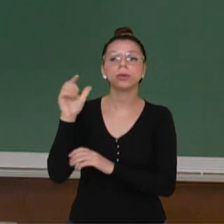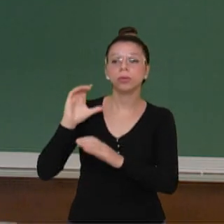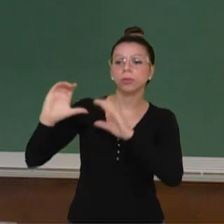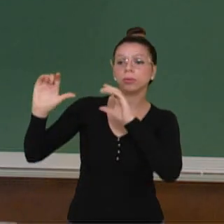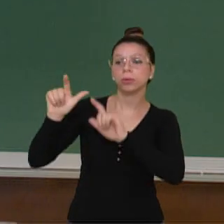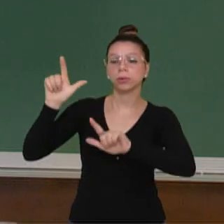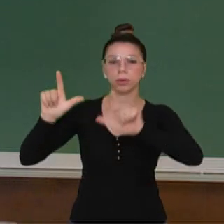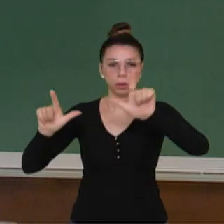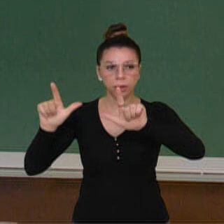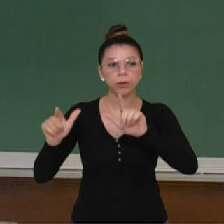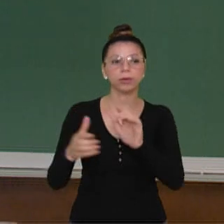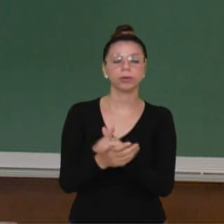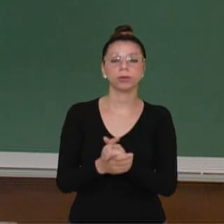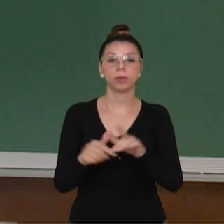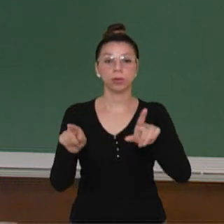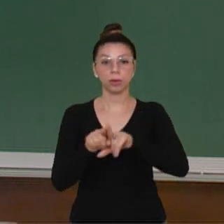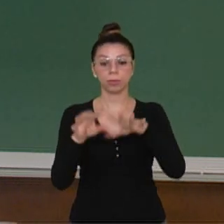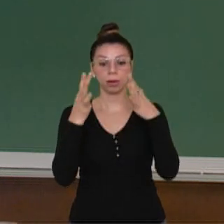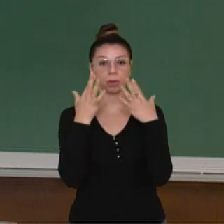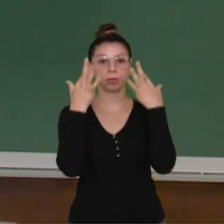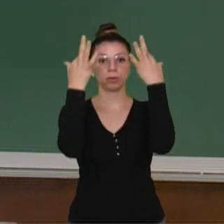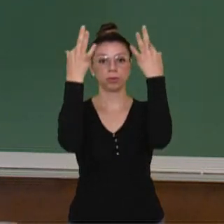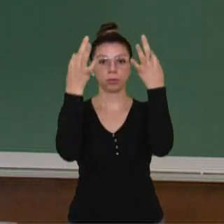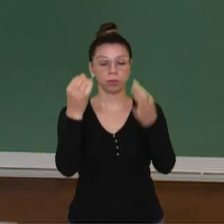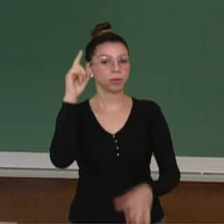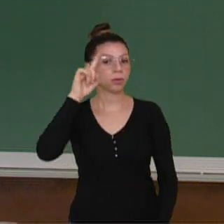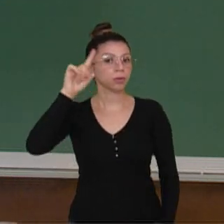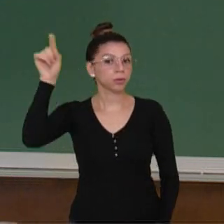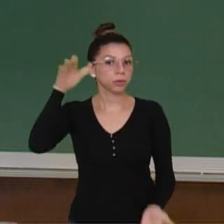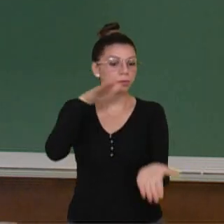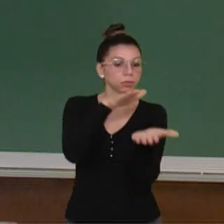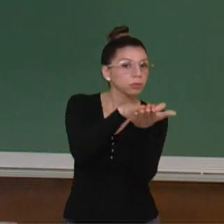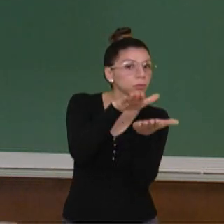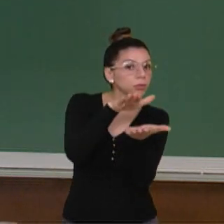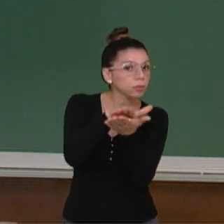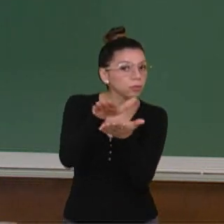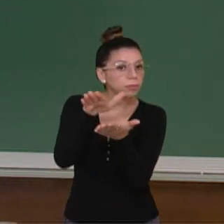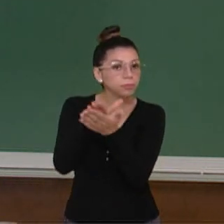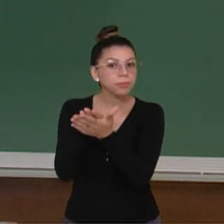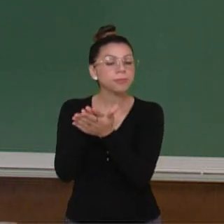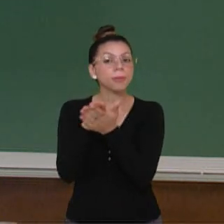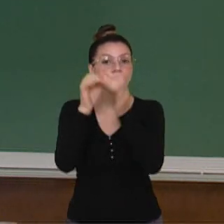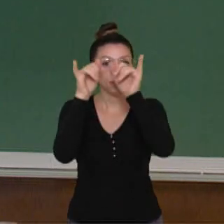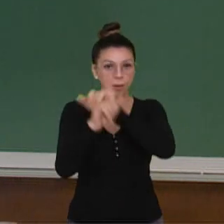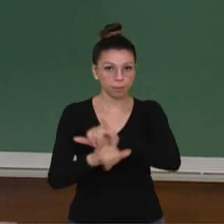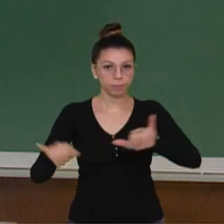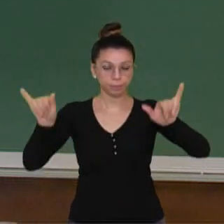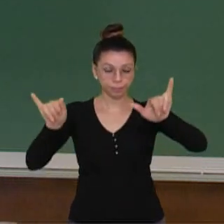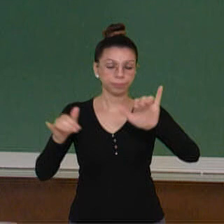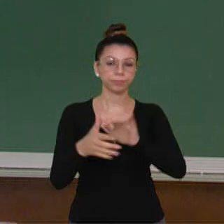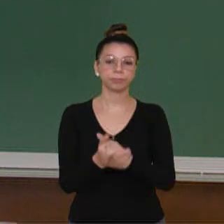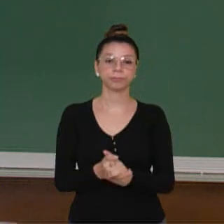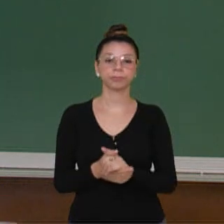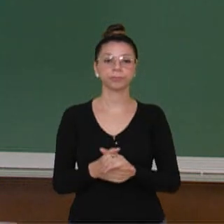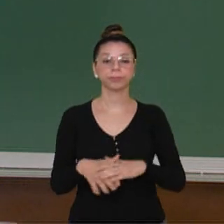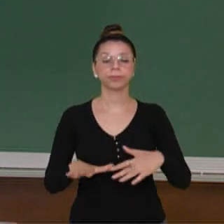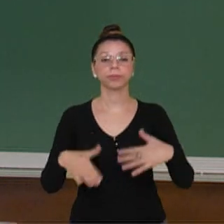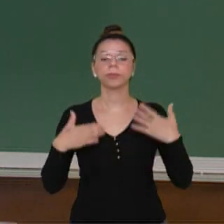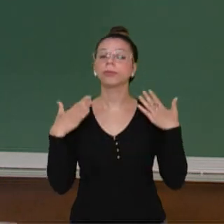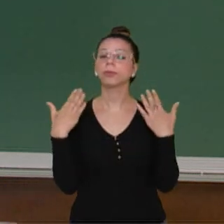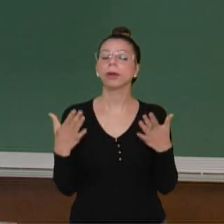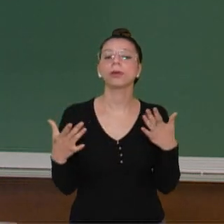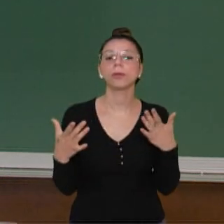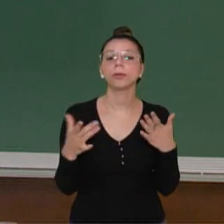4, ficar atento à data de publicação da notícia. Então, isso aqui